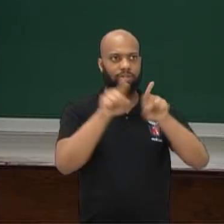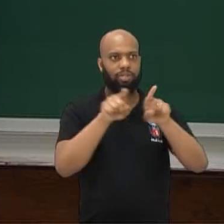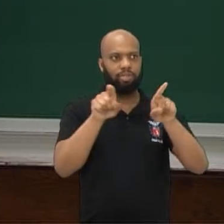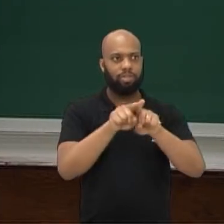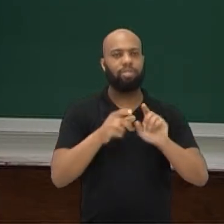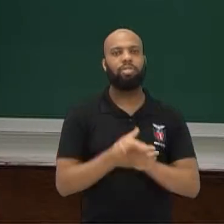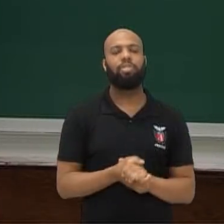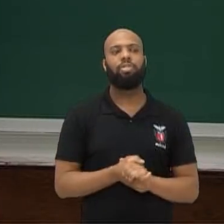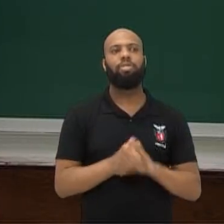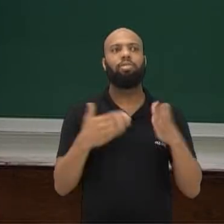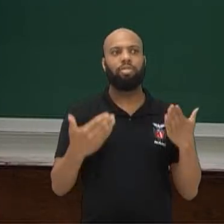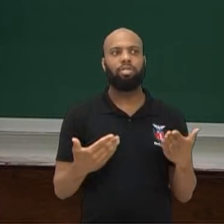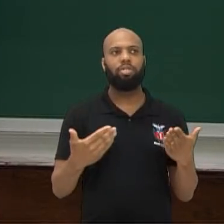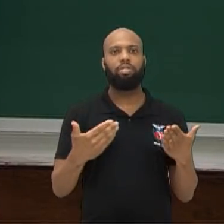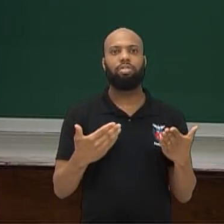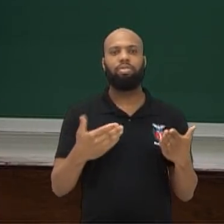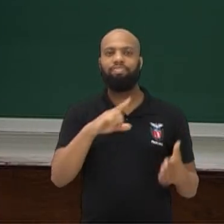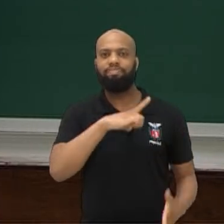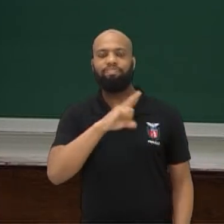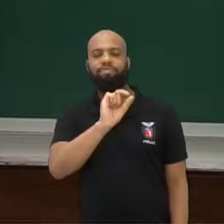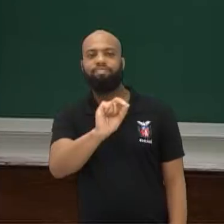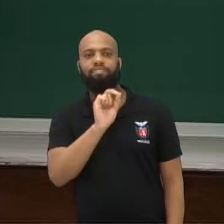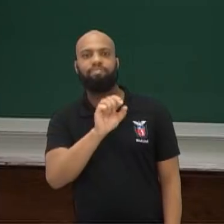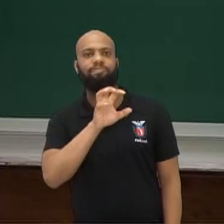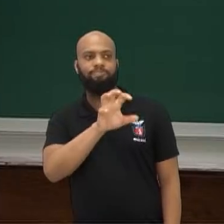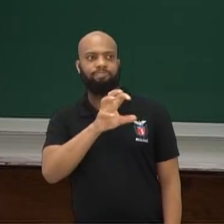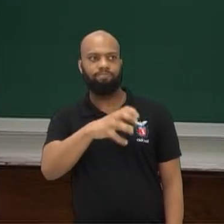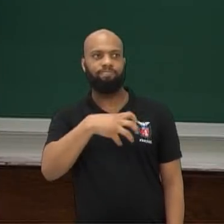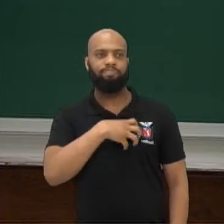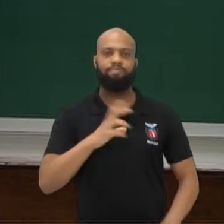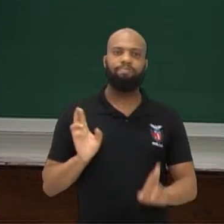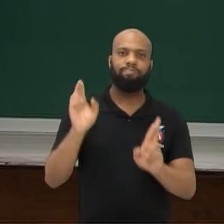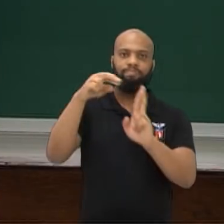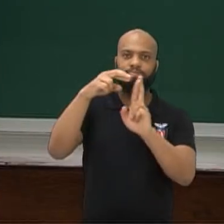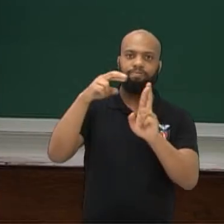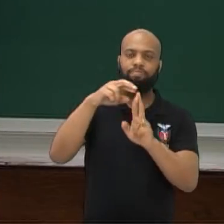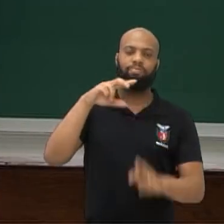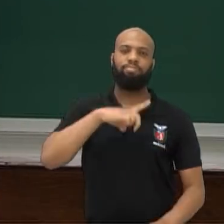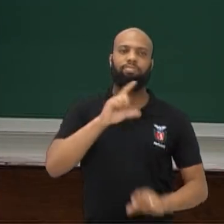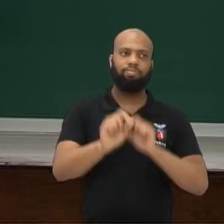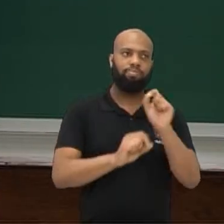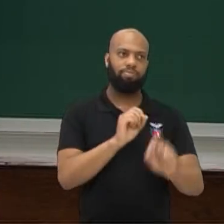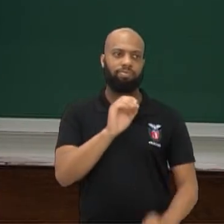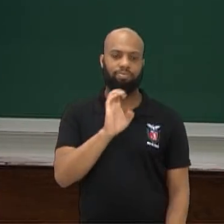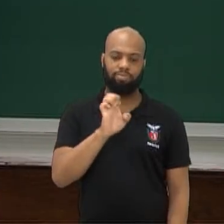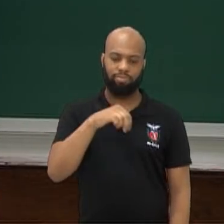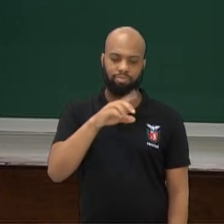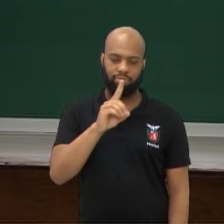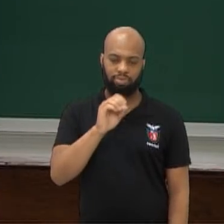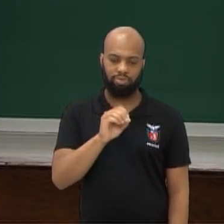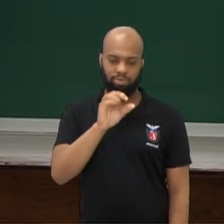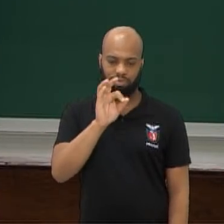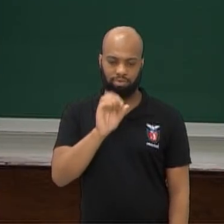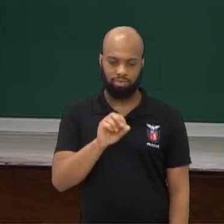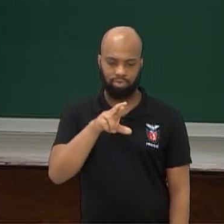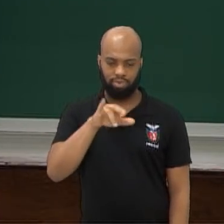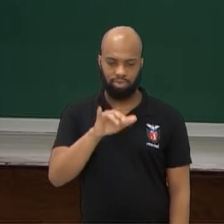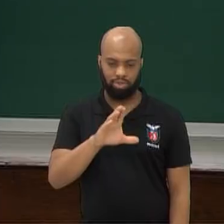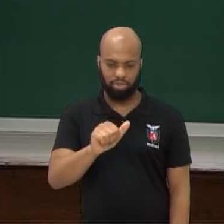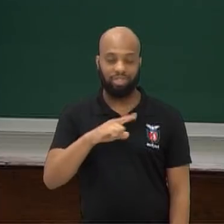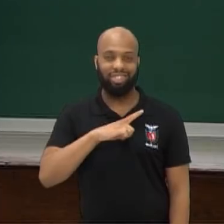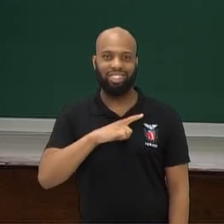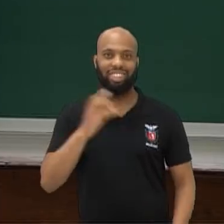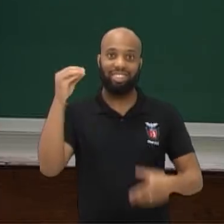provavelmente, né? Então, a gente tem aqui que essa é uma referenciação endofórica, ela acontece internamente no